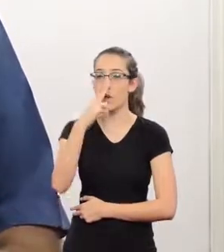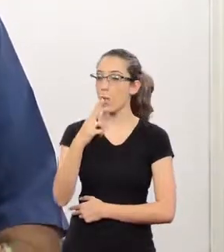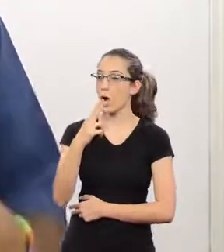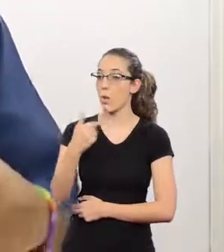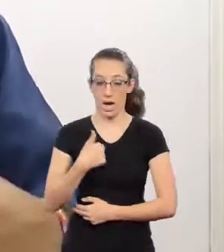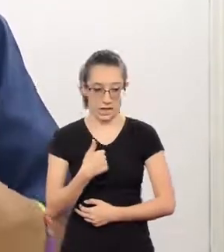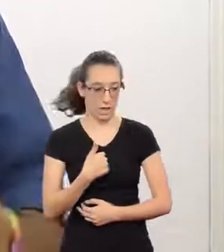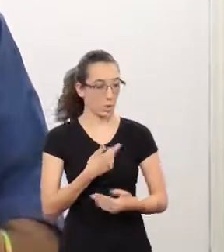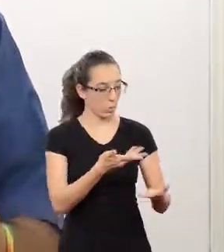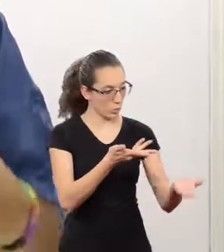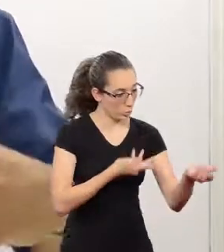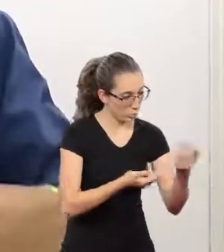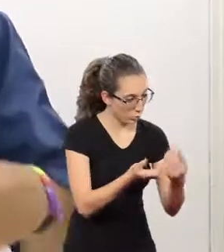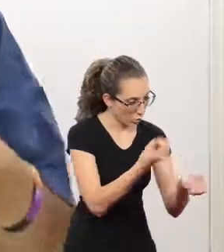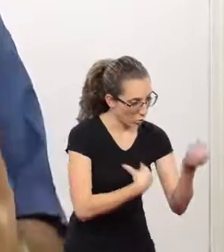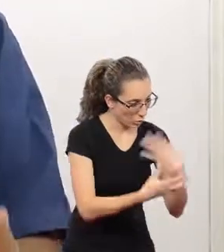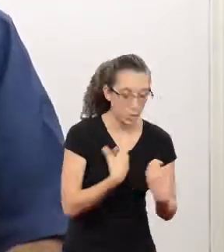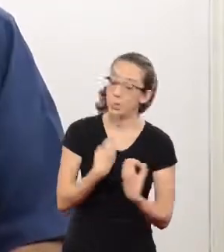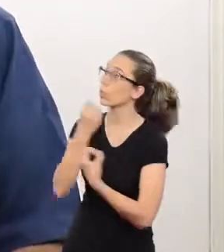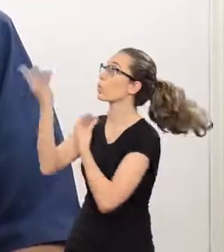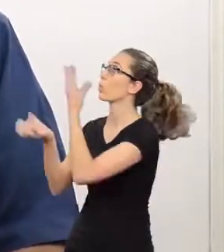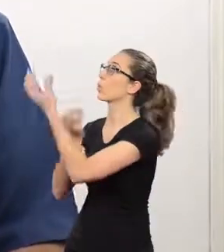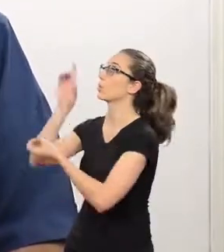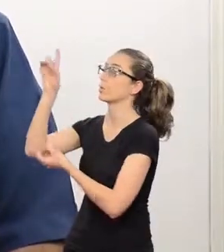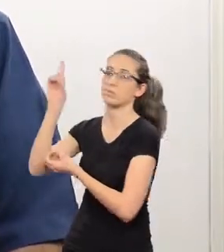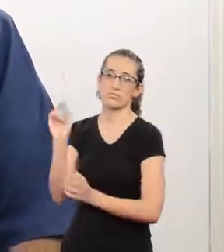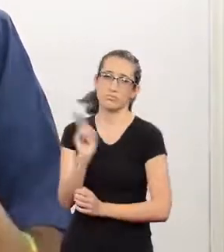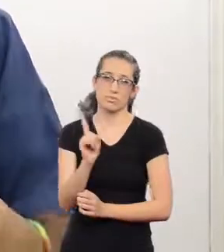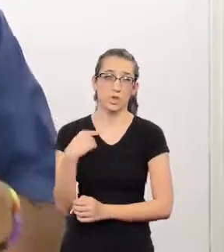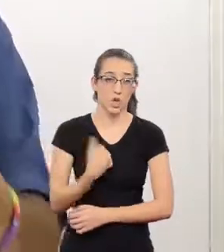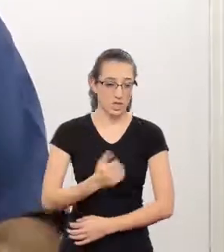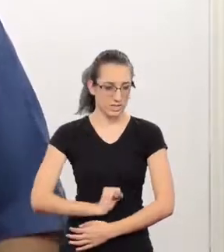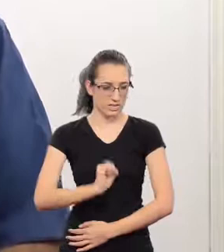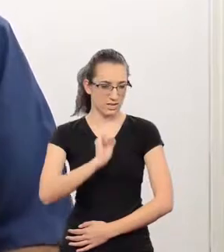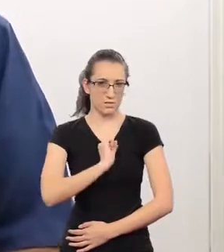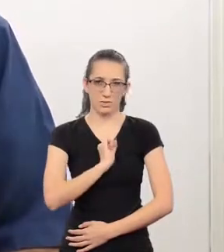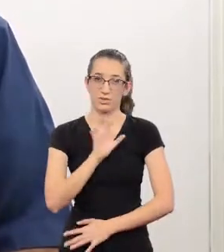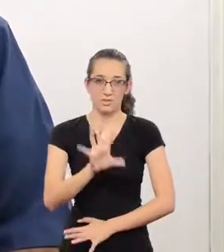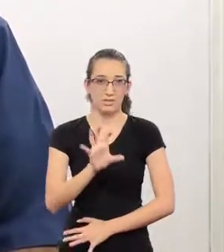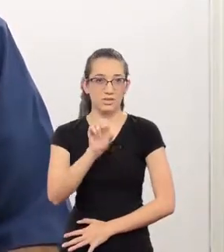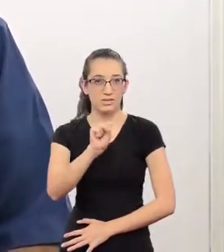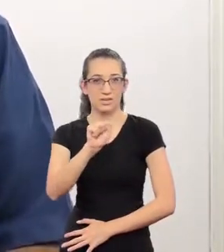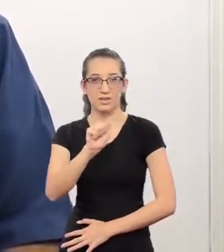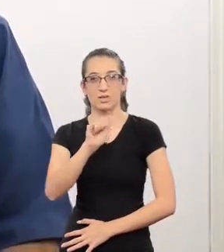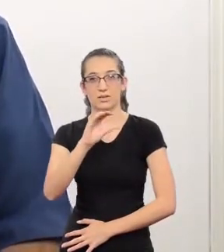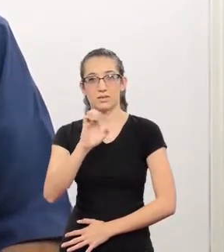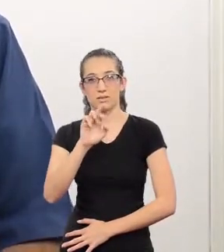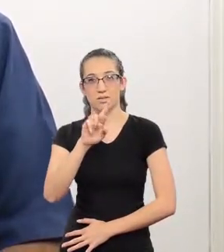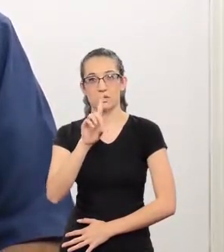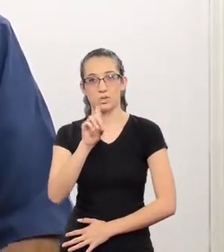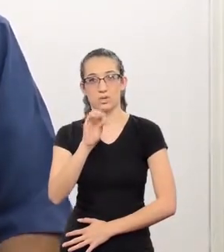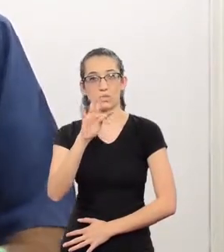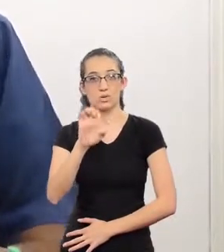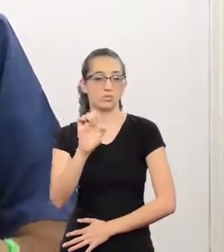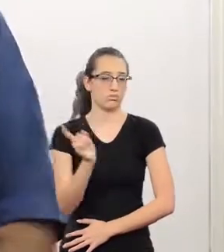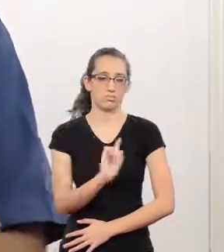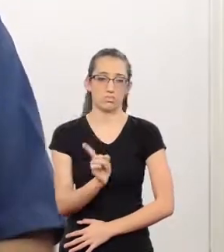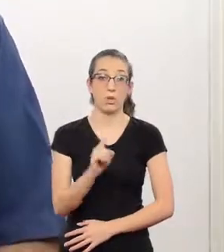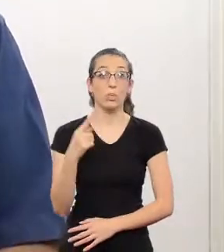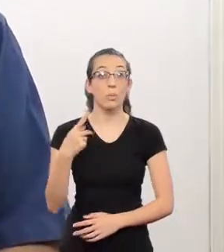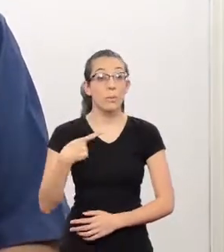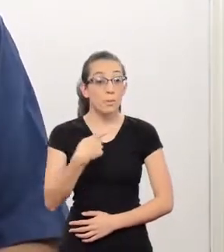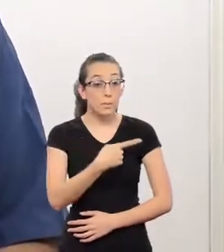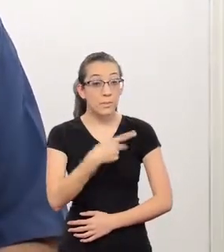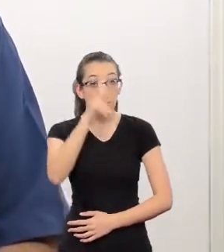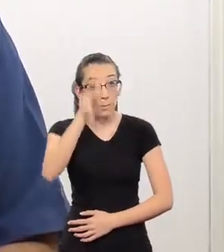intermediar os fiéis deus o mundo de deus nós não somos sacerdotes desse tipo pastores e padres simplesmente são aqueles que